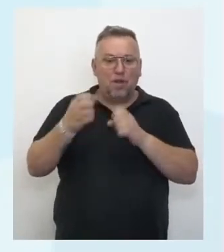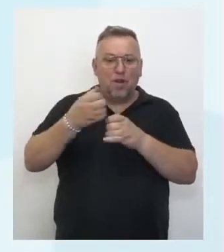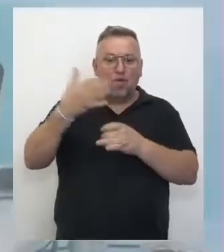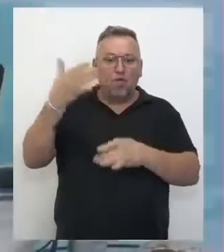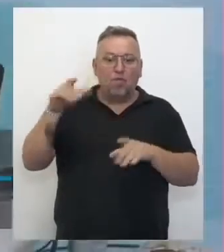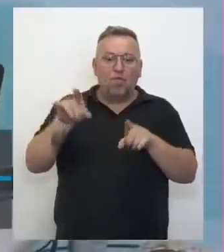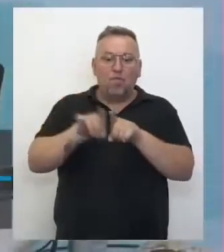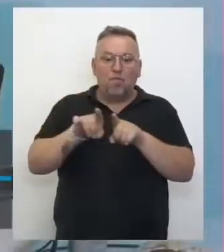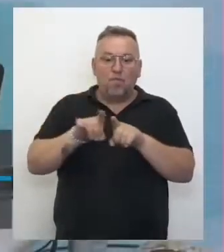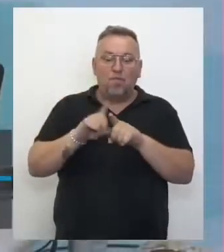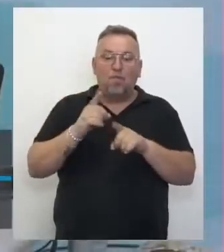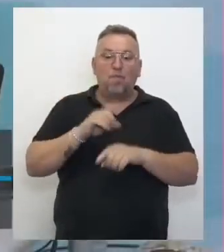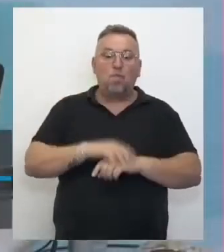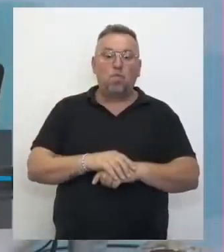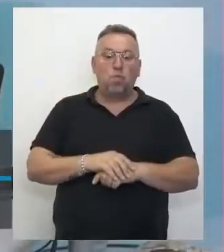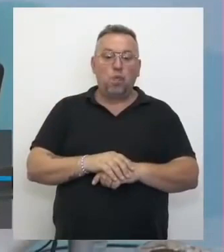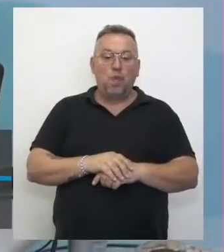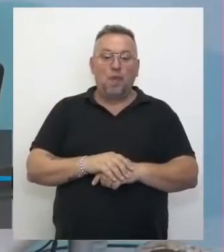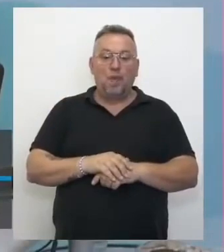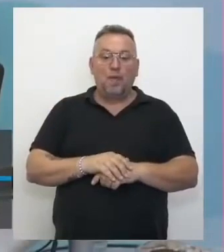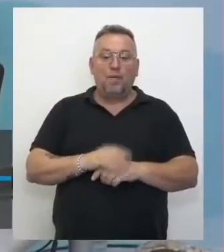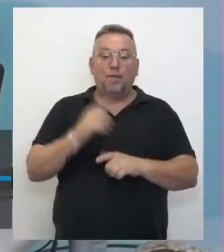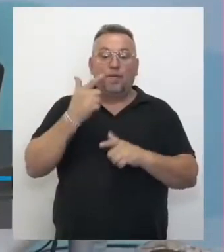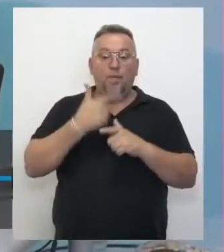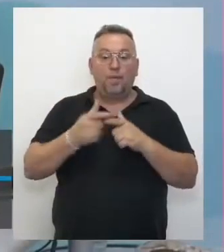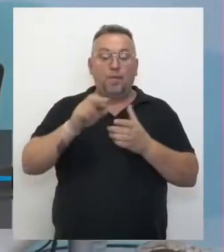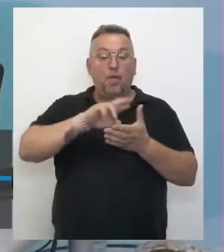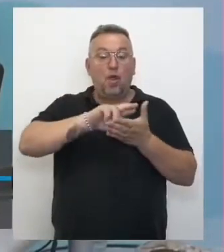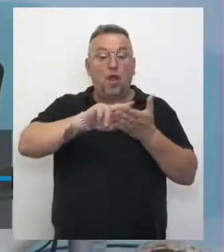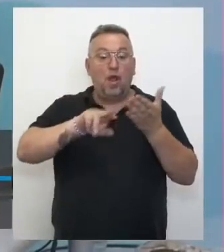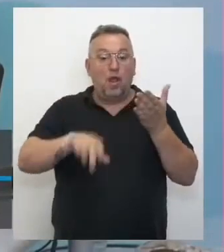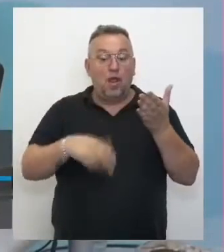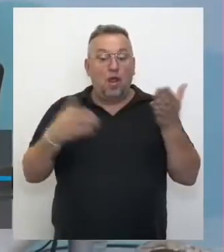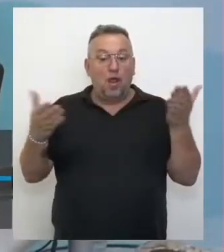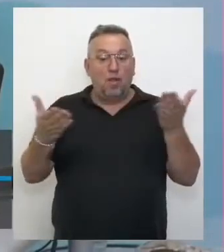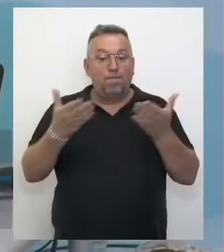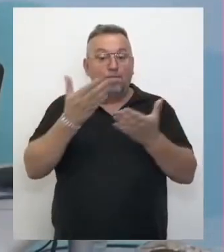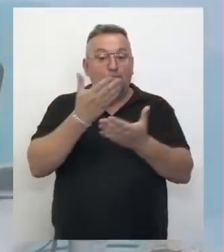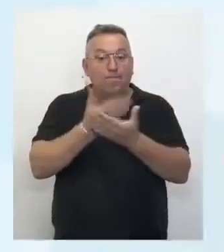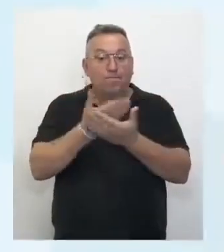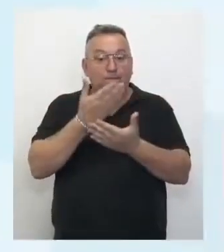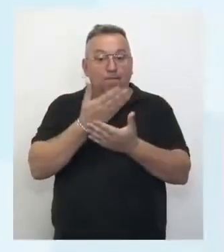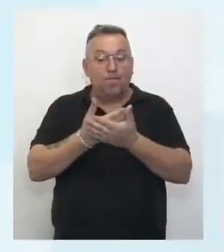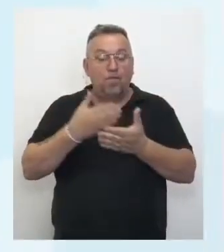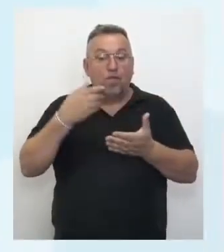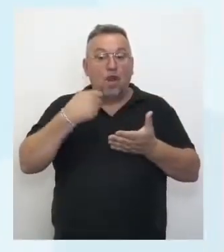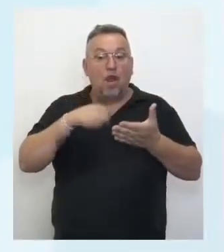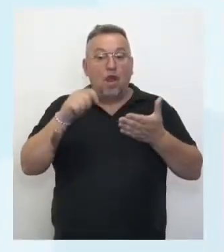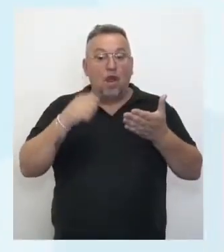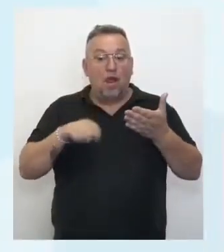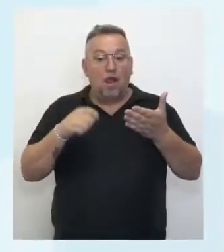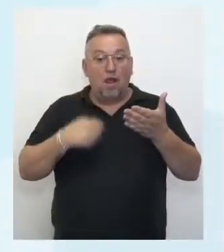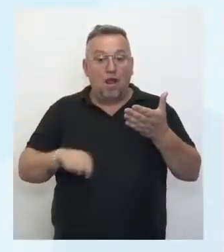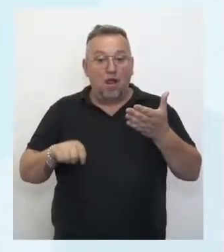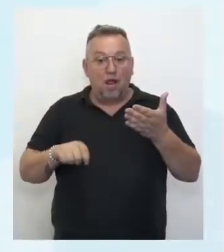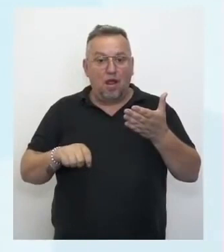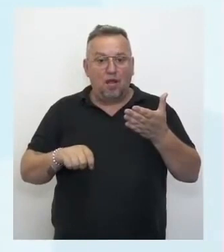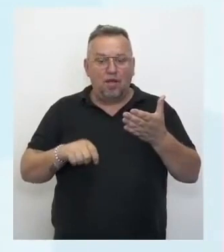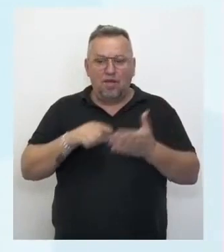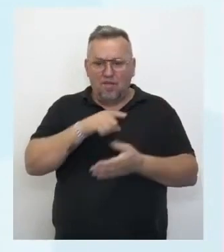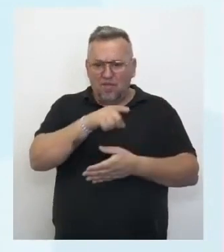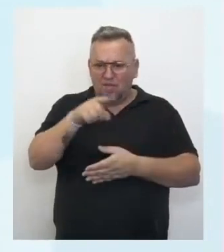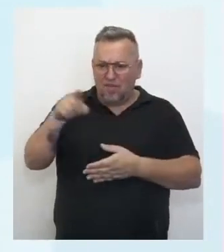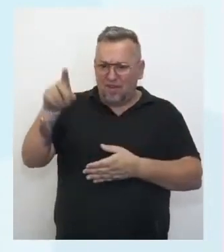depois eu vou dar um momento. Sobre o gênero que nós vamos estudar nesse momento, abaixo assinado, será que os alunos